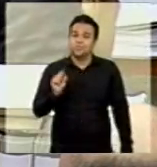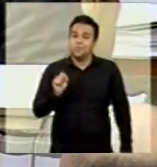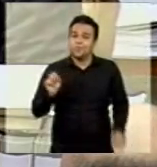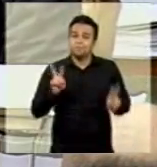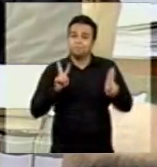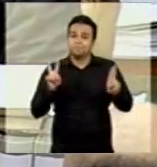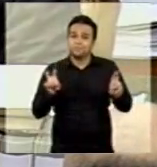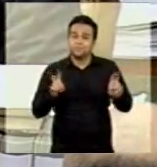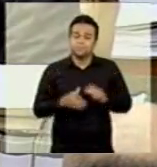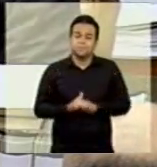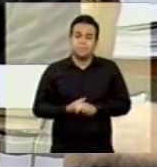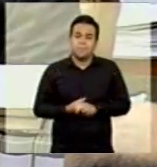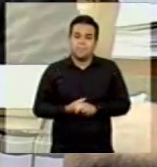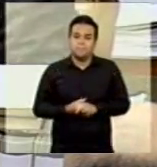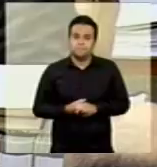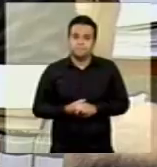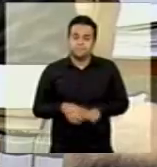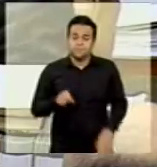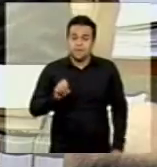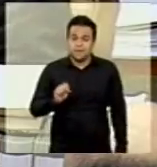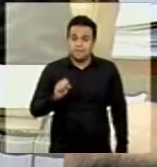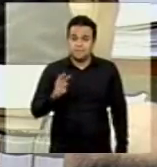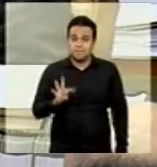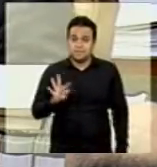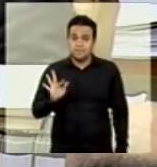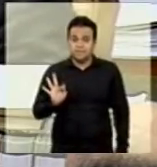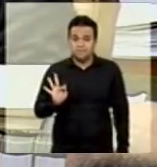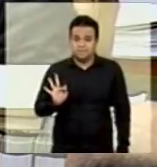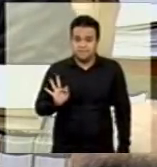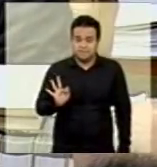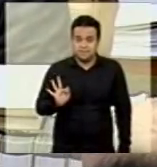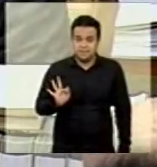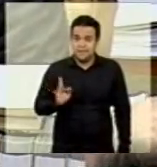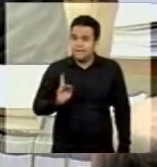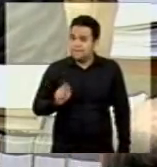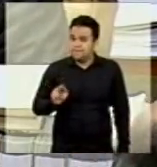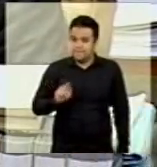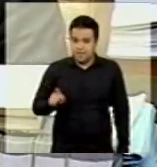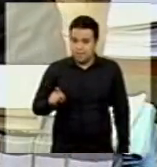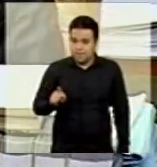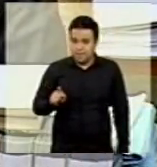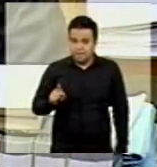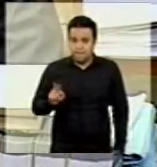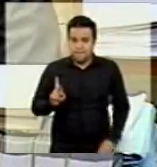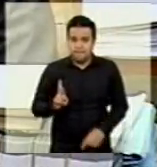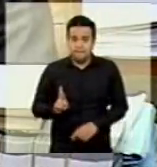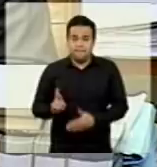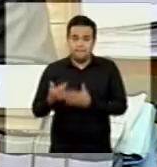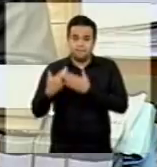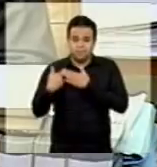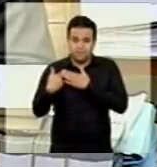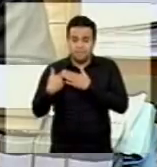enunciado, aspas, o Supremo Tribunal Federal não é competente para processar e